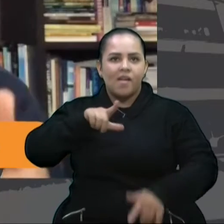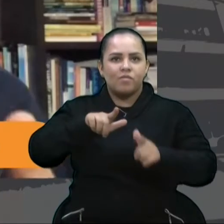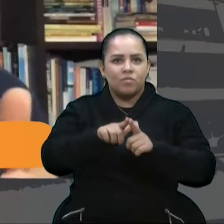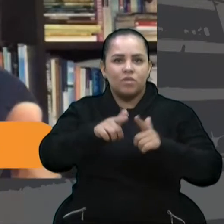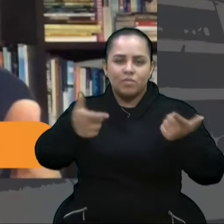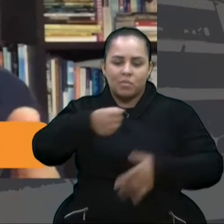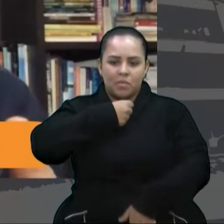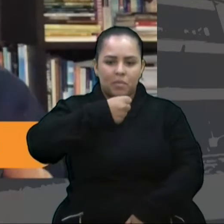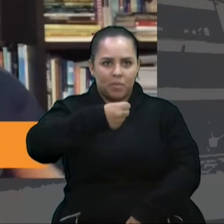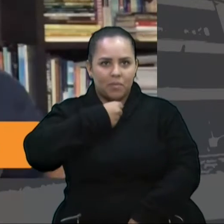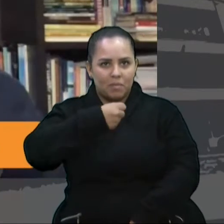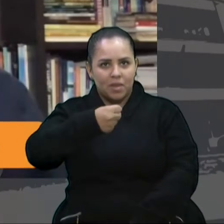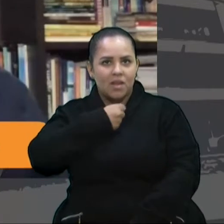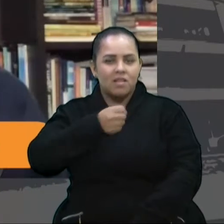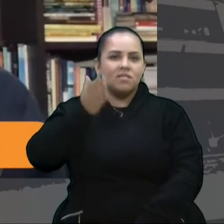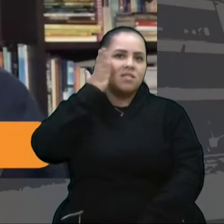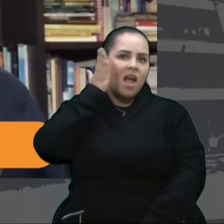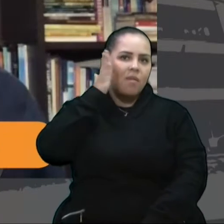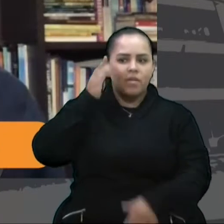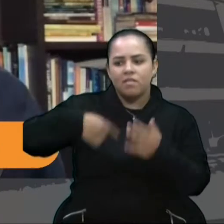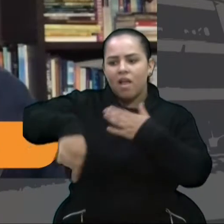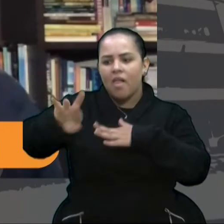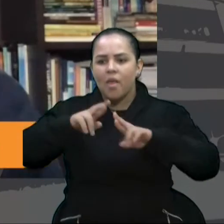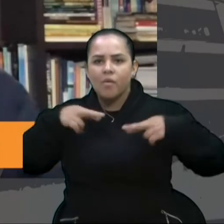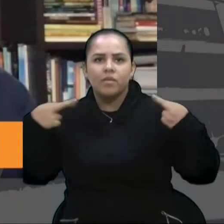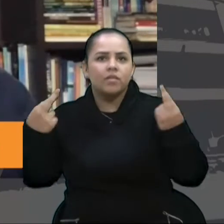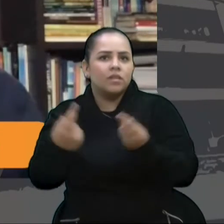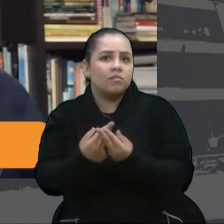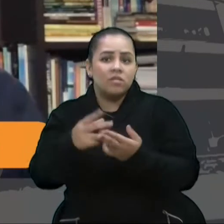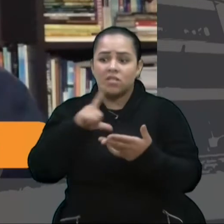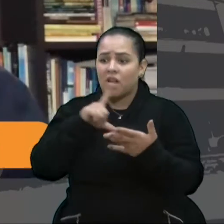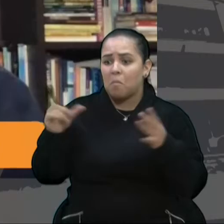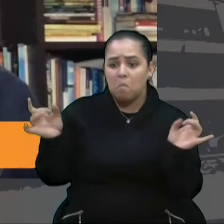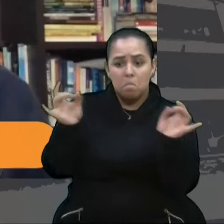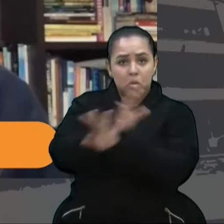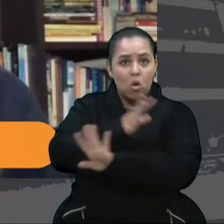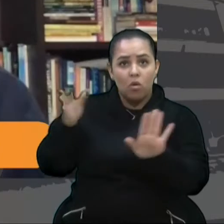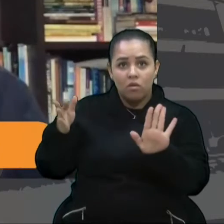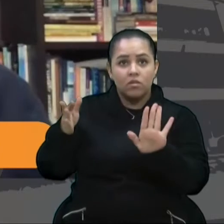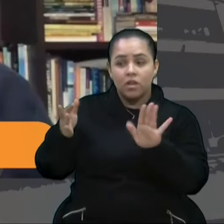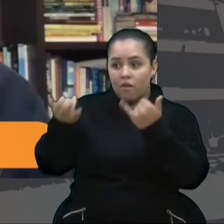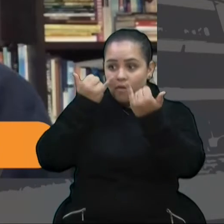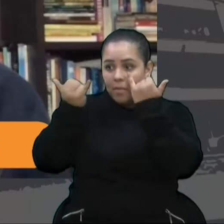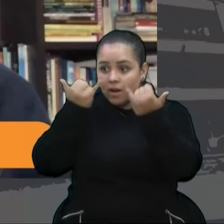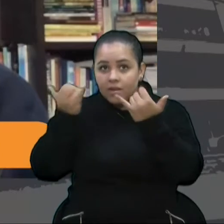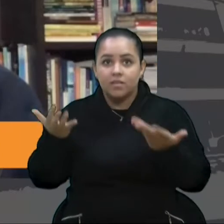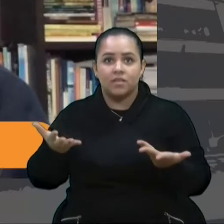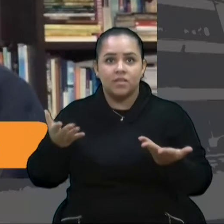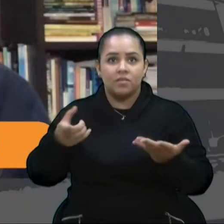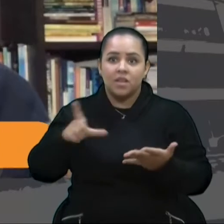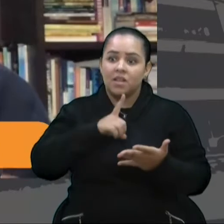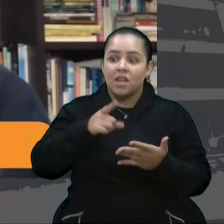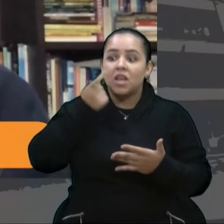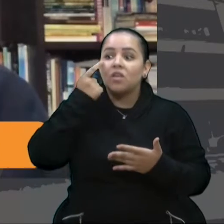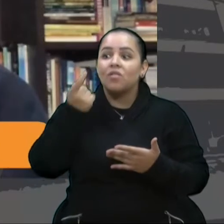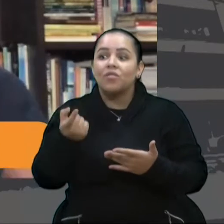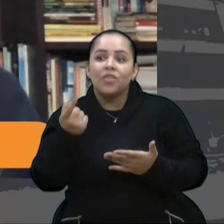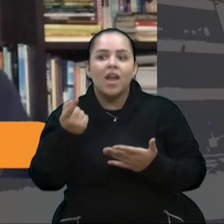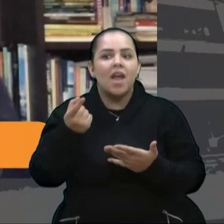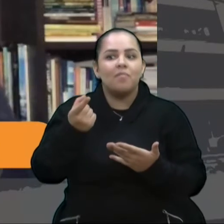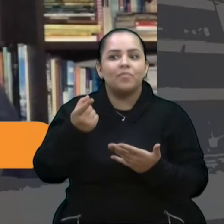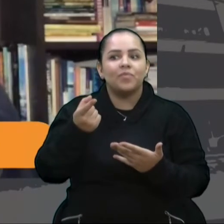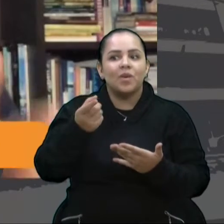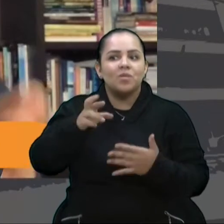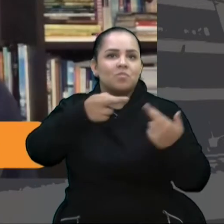repórter sai da reunião de pauta com a matéria pronta. Ele vai ter que arranjar os créditos para aquela matéria, porque